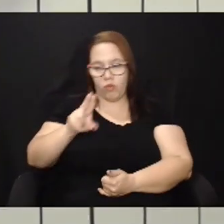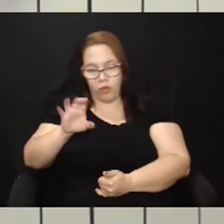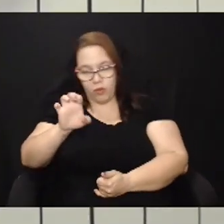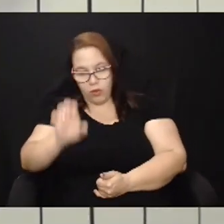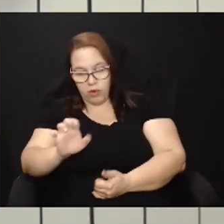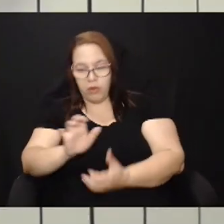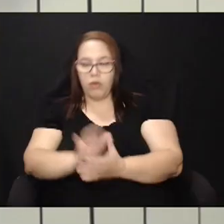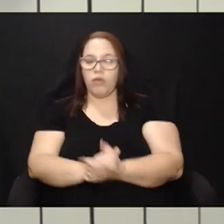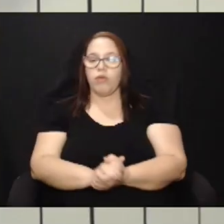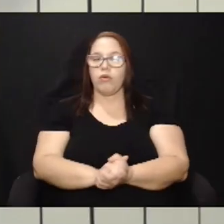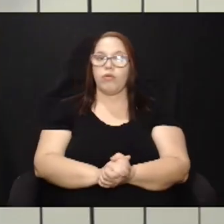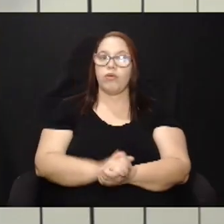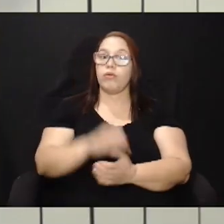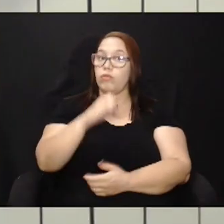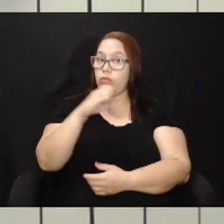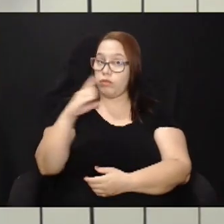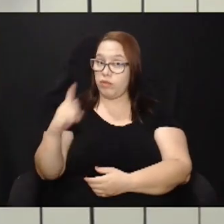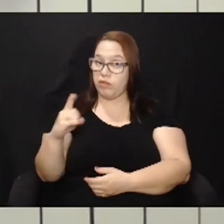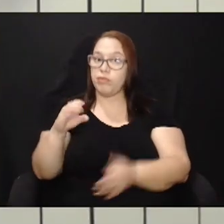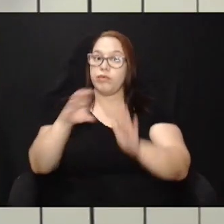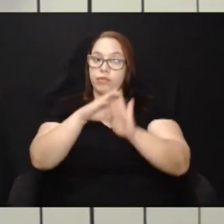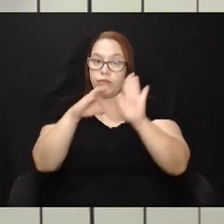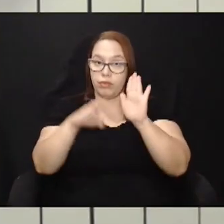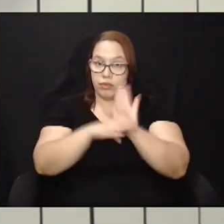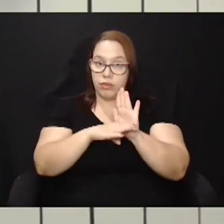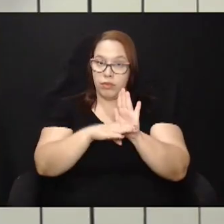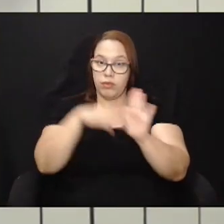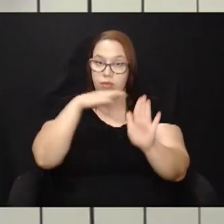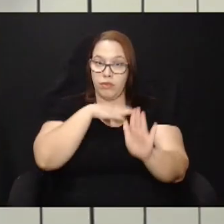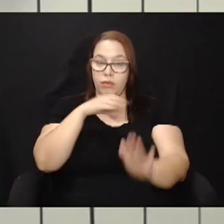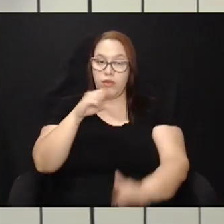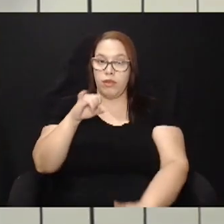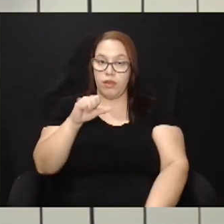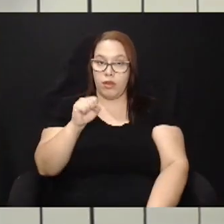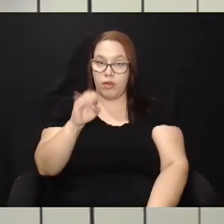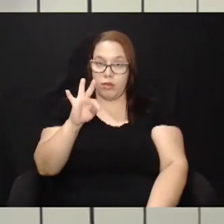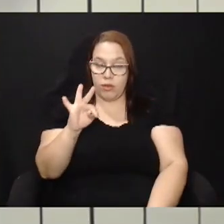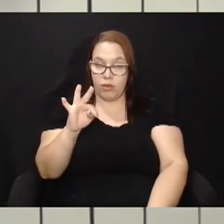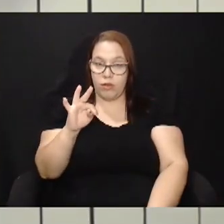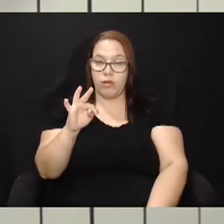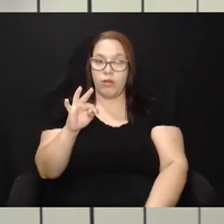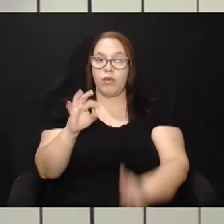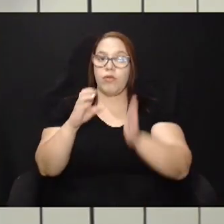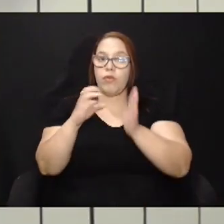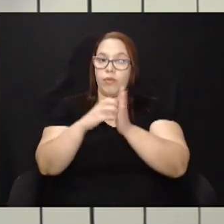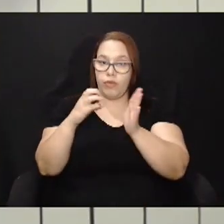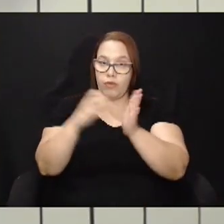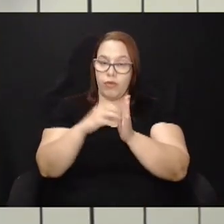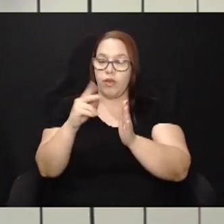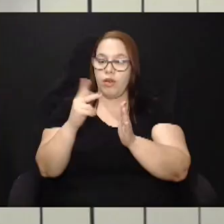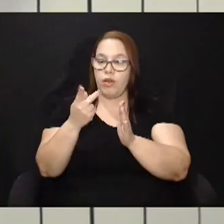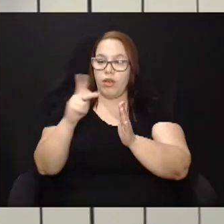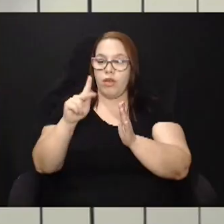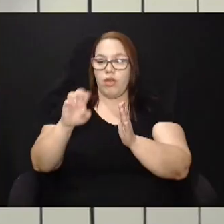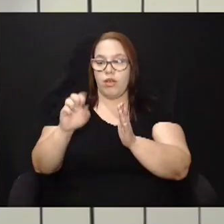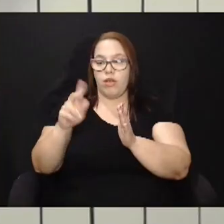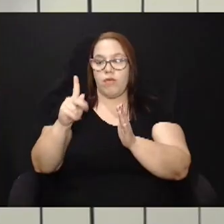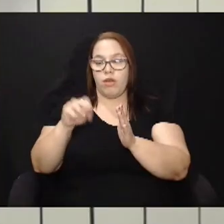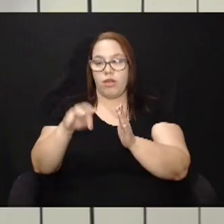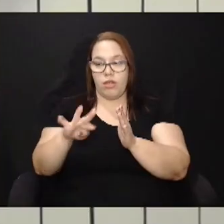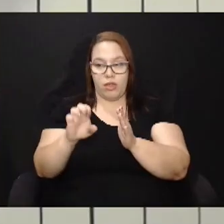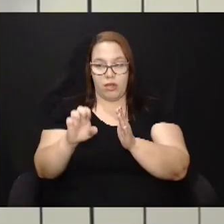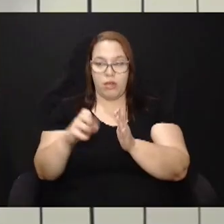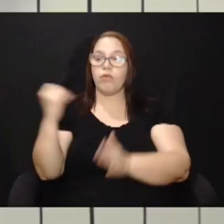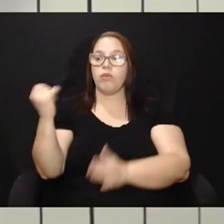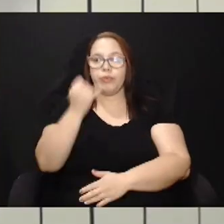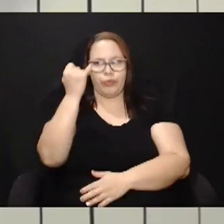é o coordenador do Programa Municipal de IST, HIV/AIDS e hepatites virais. Tema importante, hein? Ainda